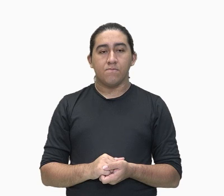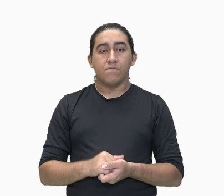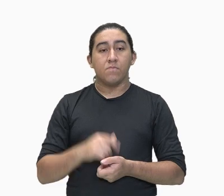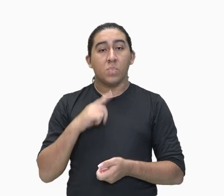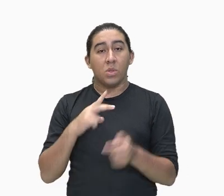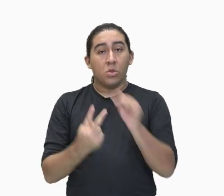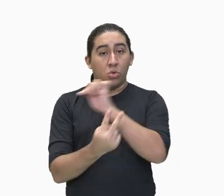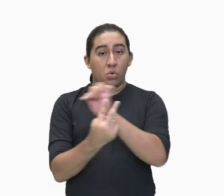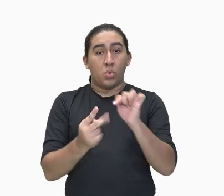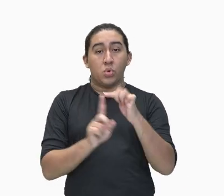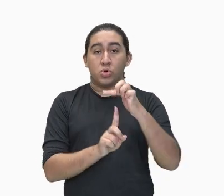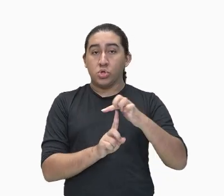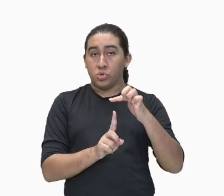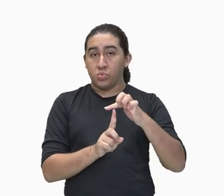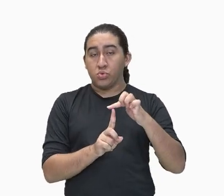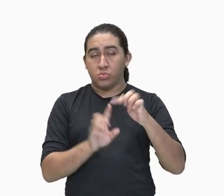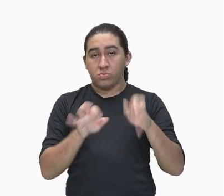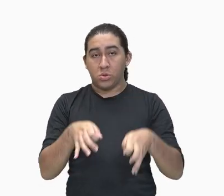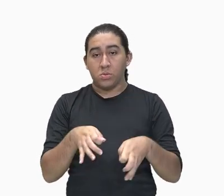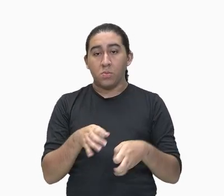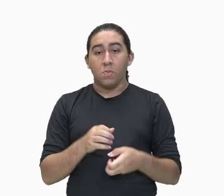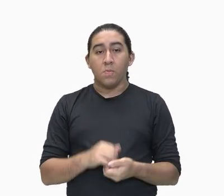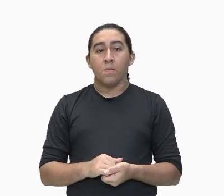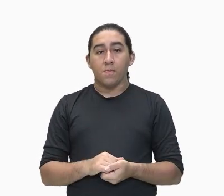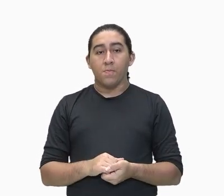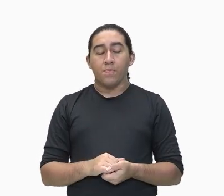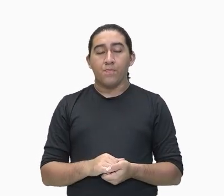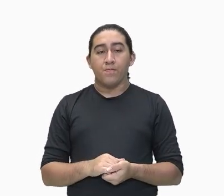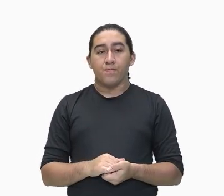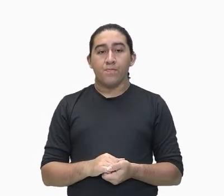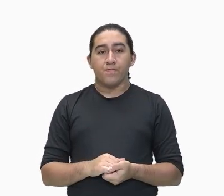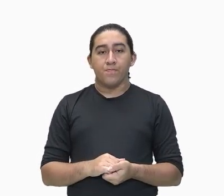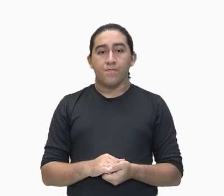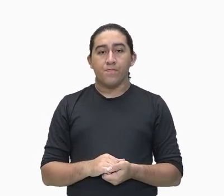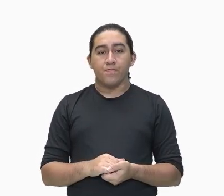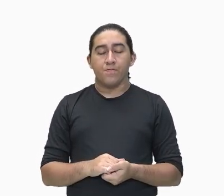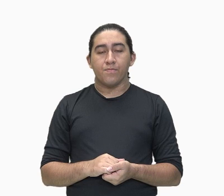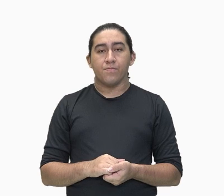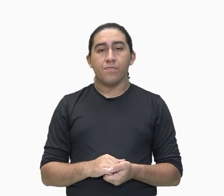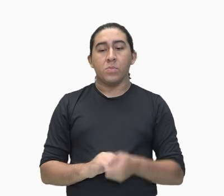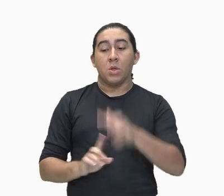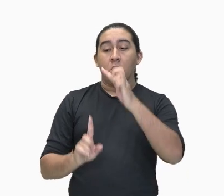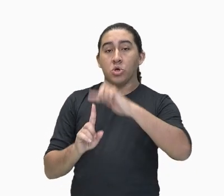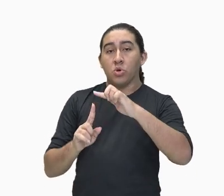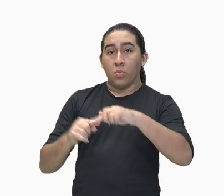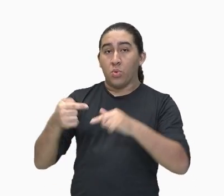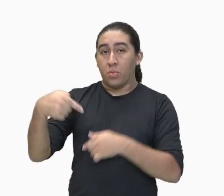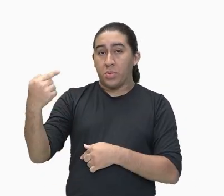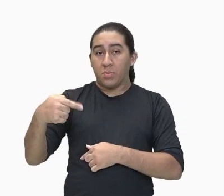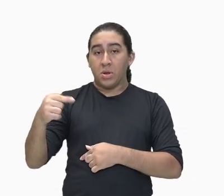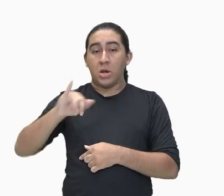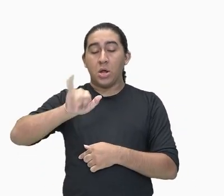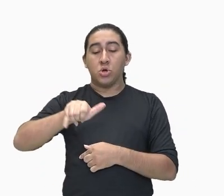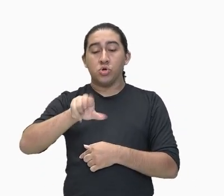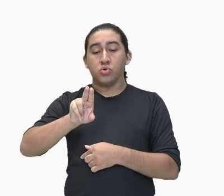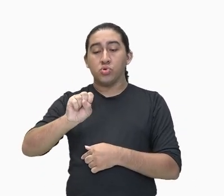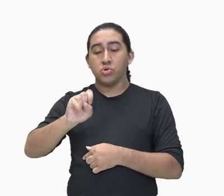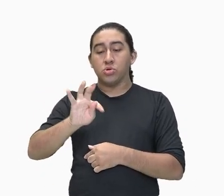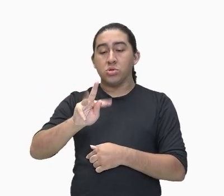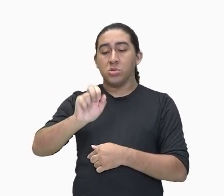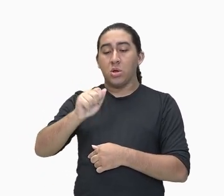composição, né? Vamos ver a composição por justaposição. Então,